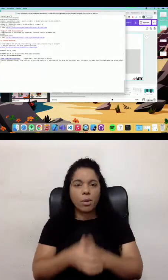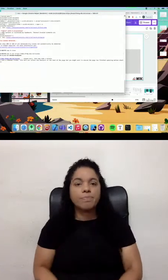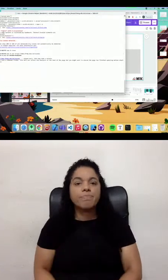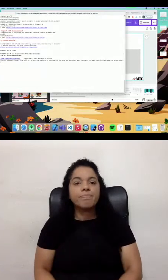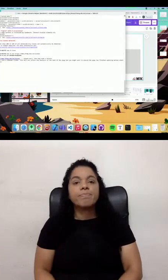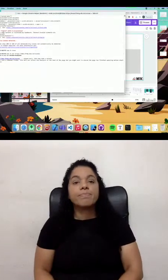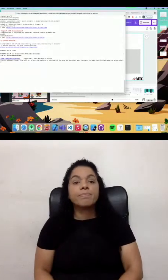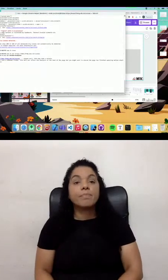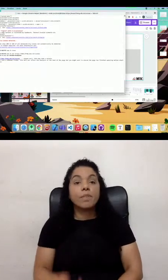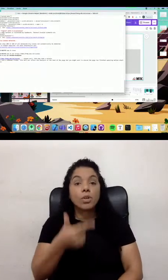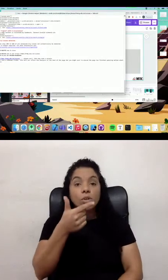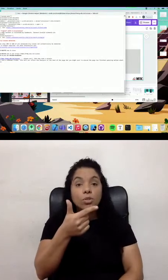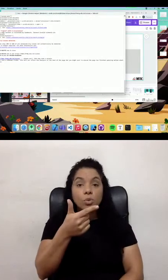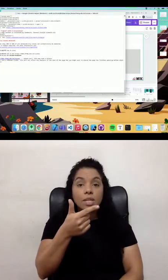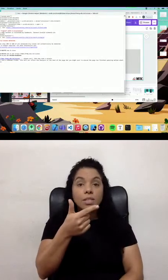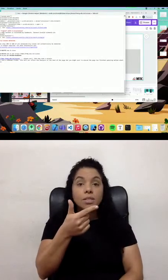tive